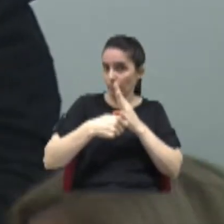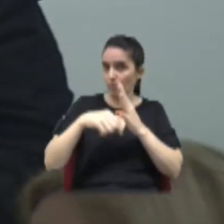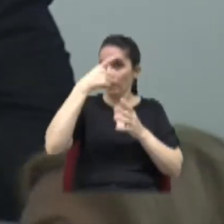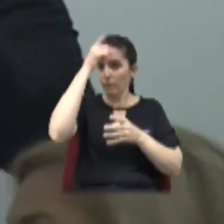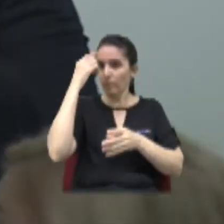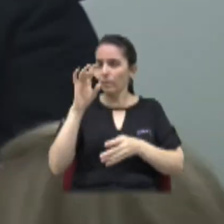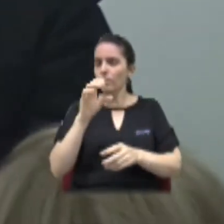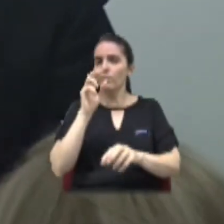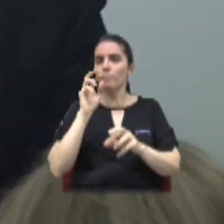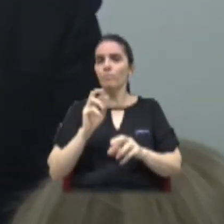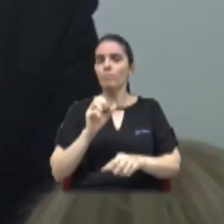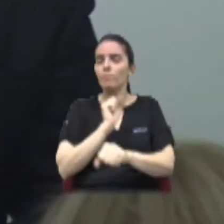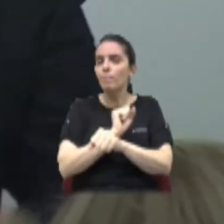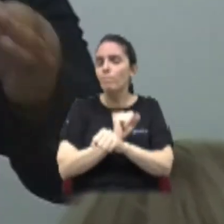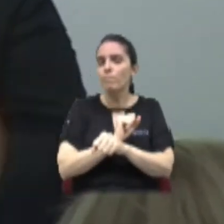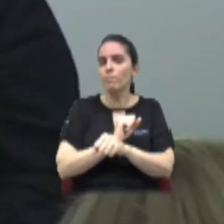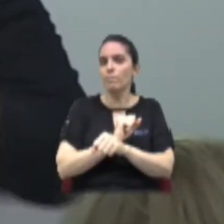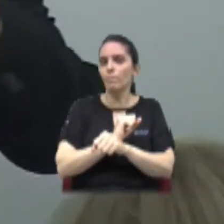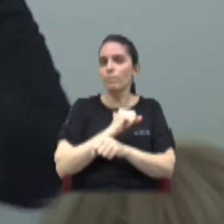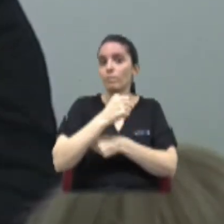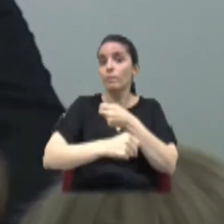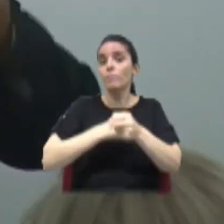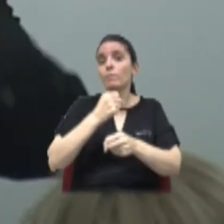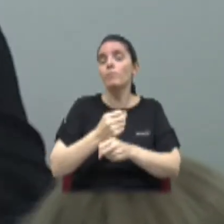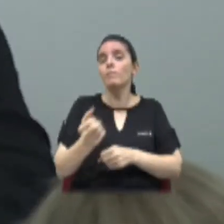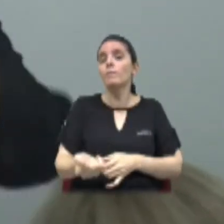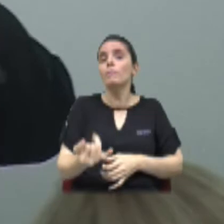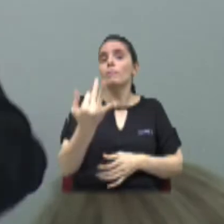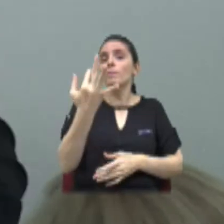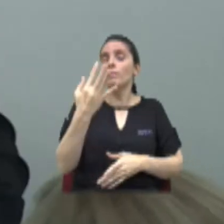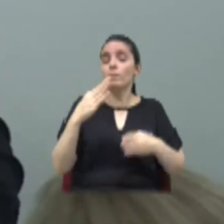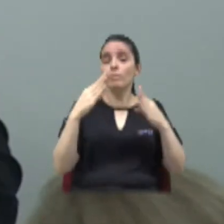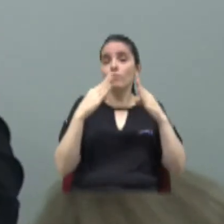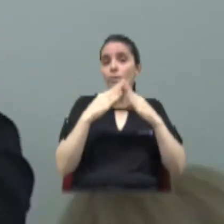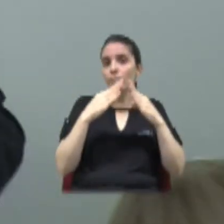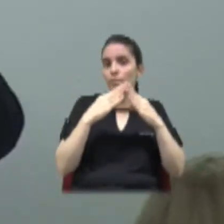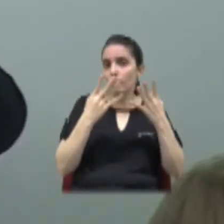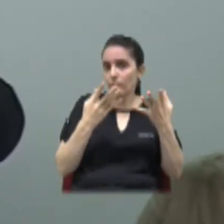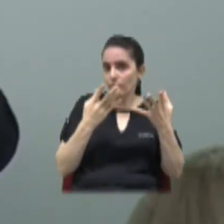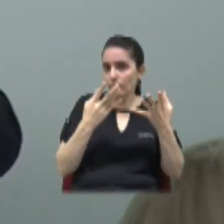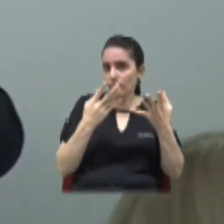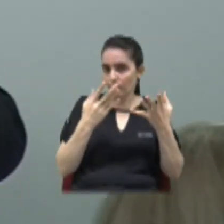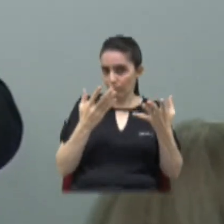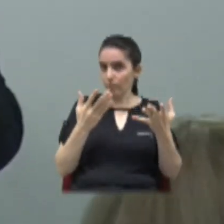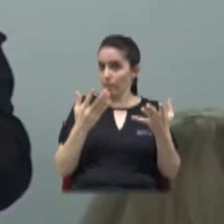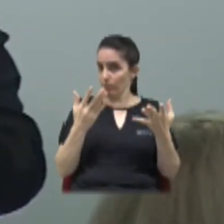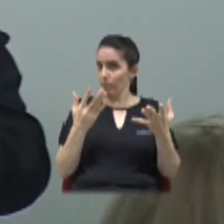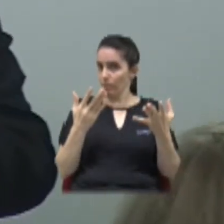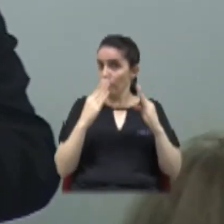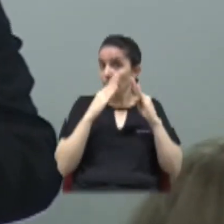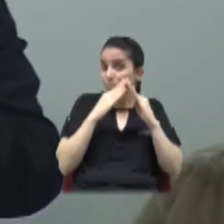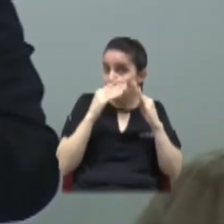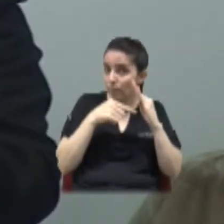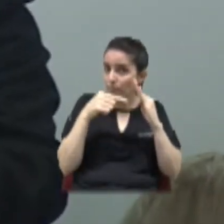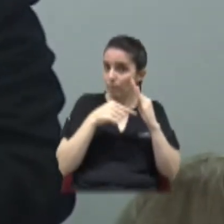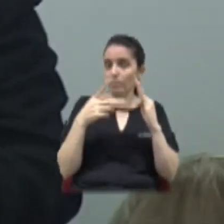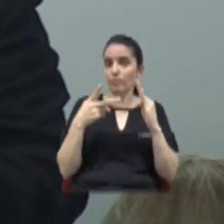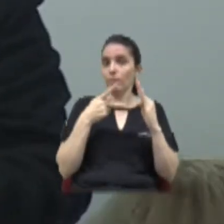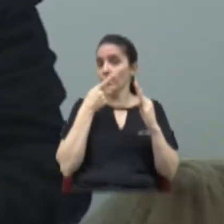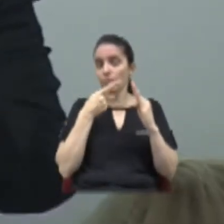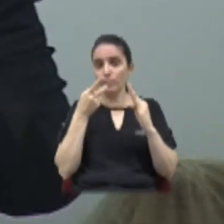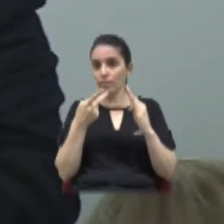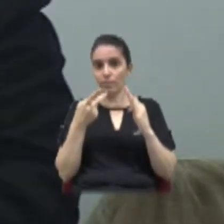conversado muitas vezes, né, até o antigo secretário, me fugiu o nome dele, Felipe Penedo, sempre